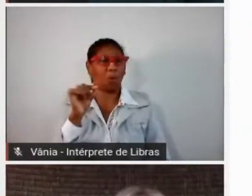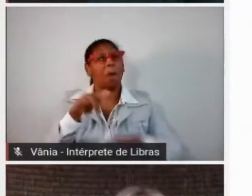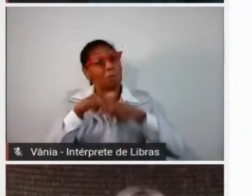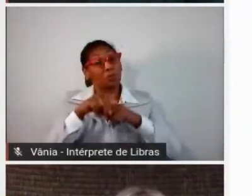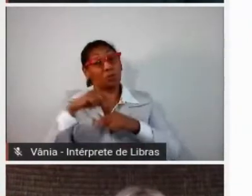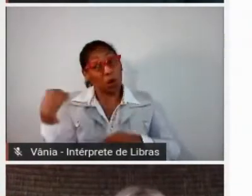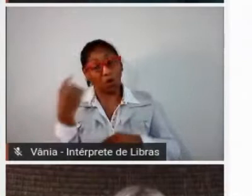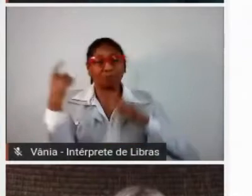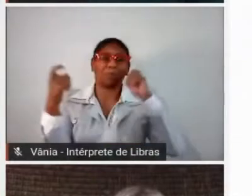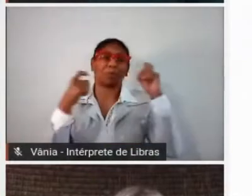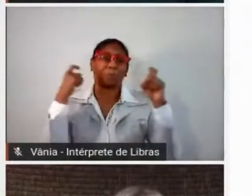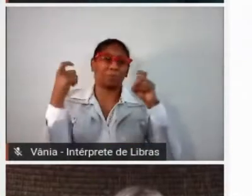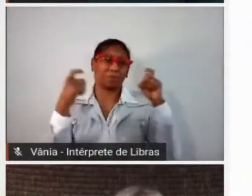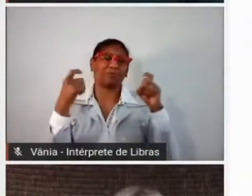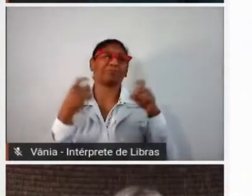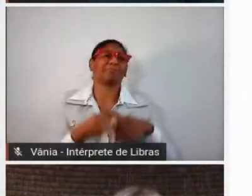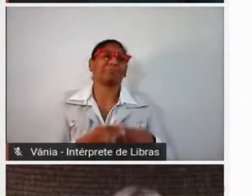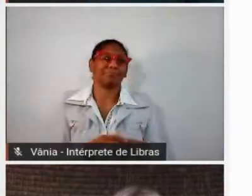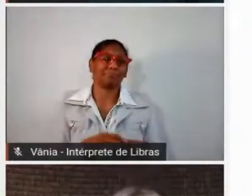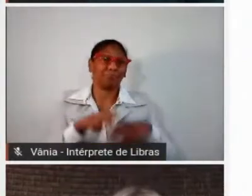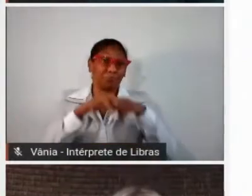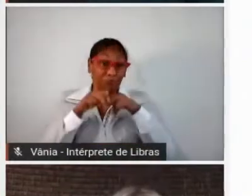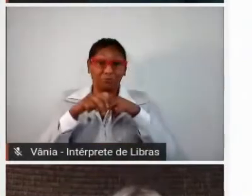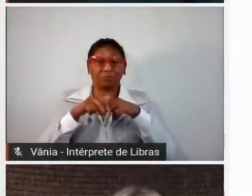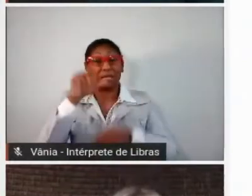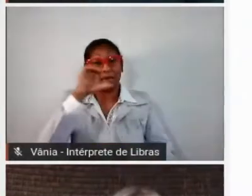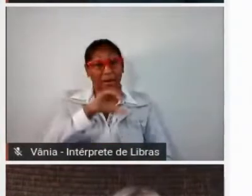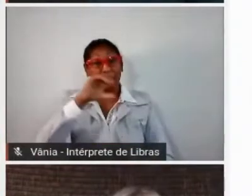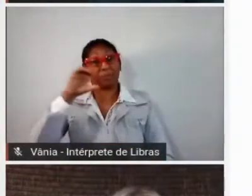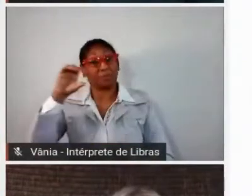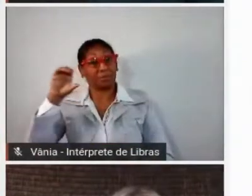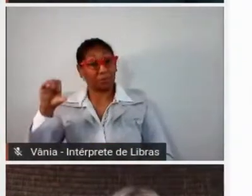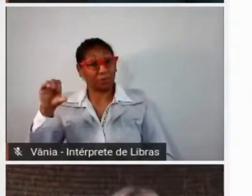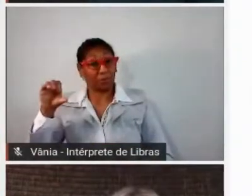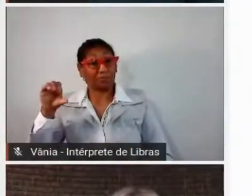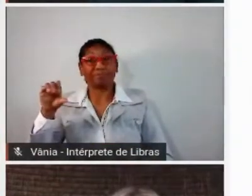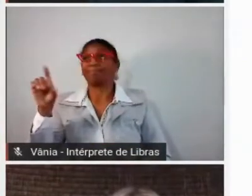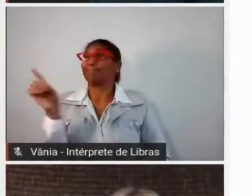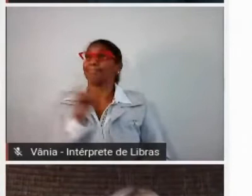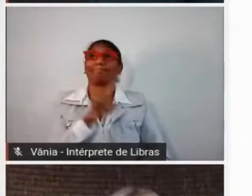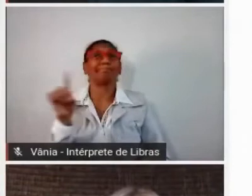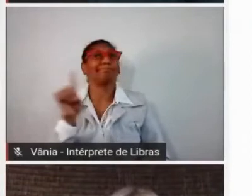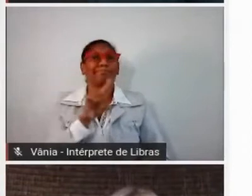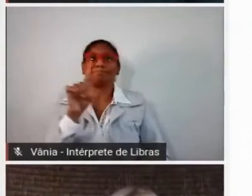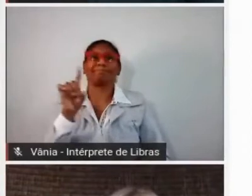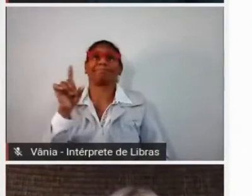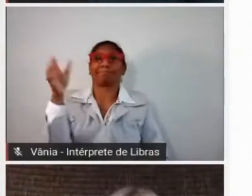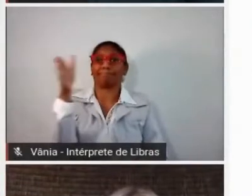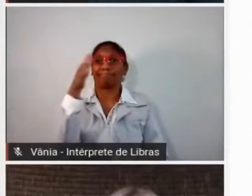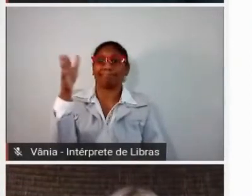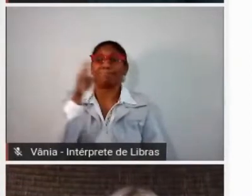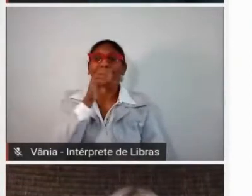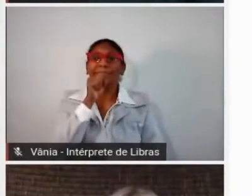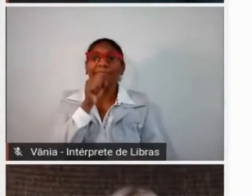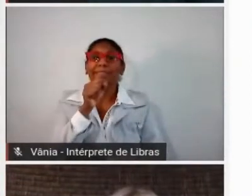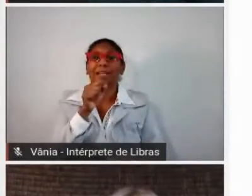em especial. Por isso que a região de Capão da Canoa ainda não migra para a bandeira laranja. A região de